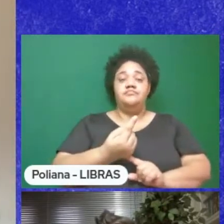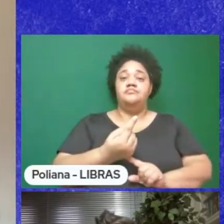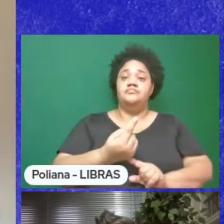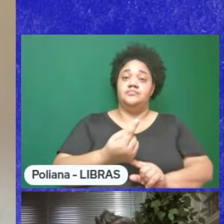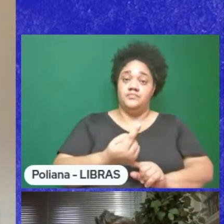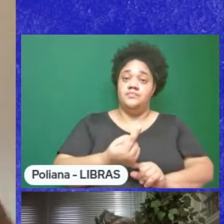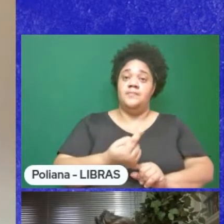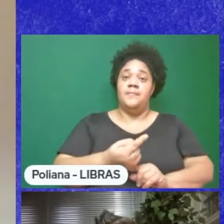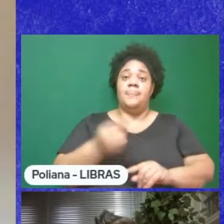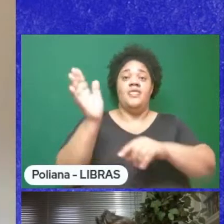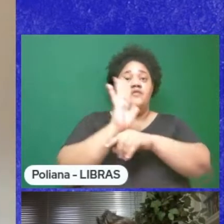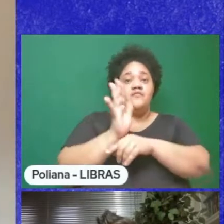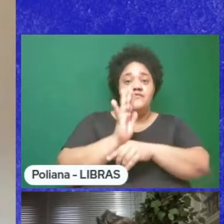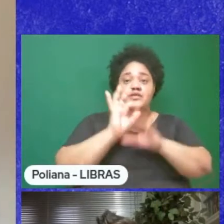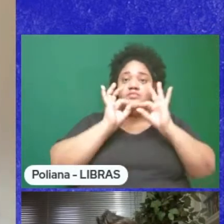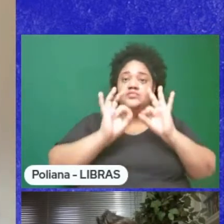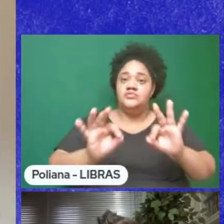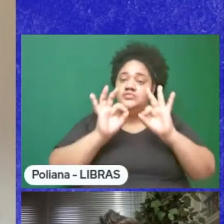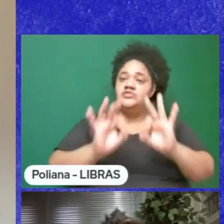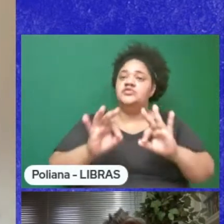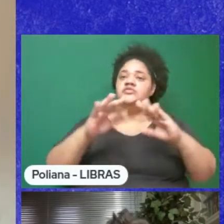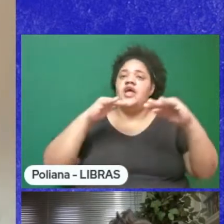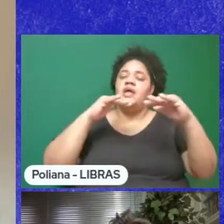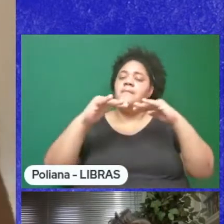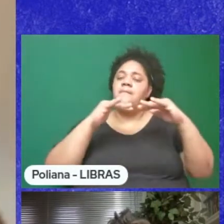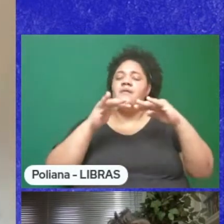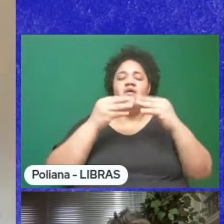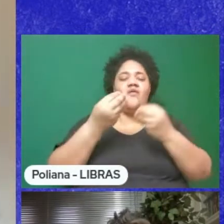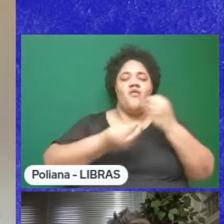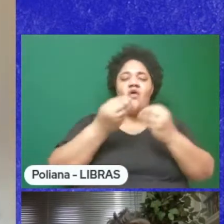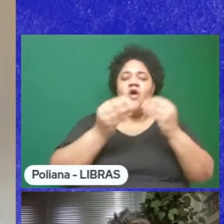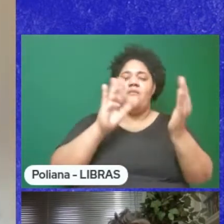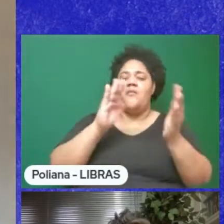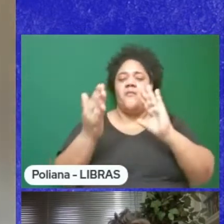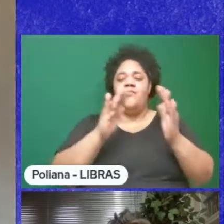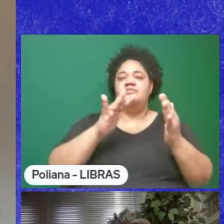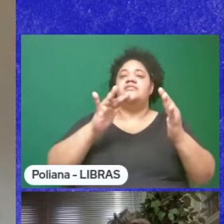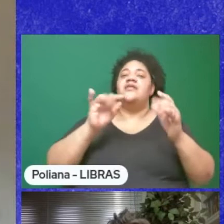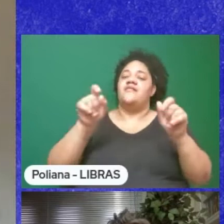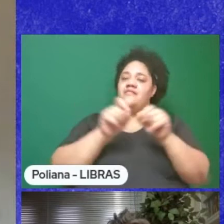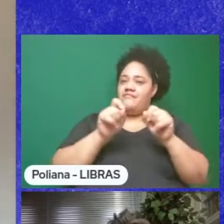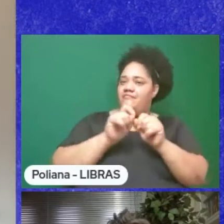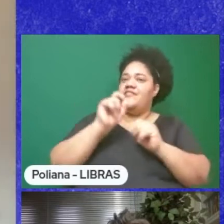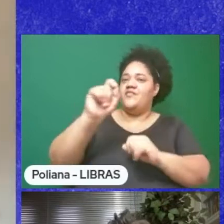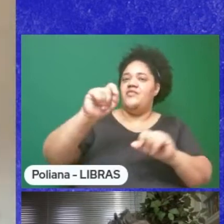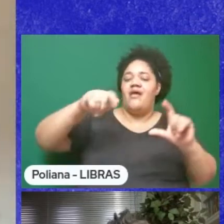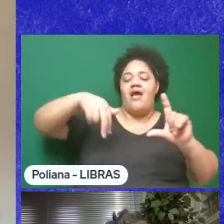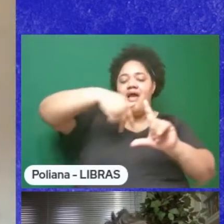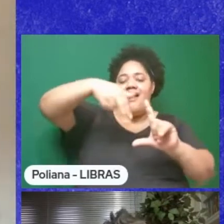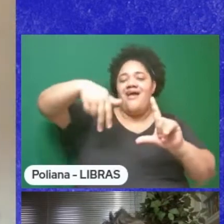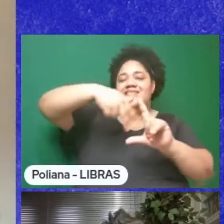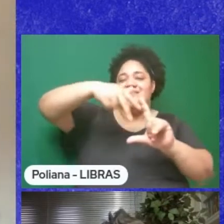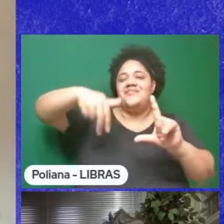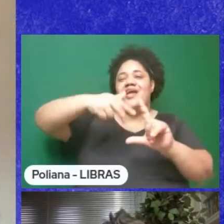vídeo certinho da posição que a gente quer, enfim, tudo mais, e faz essa animação acontecer para que ela